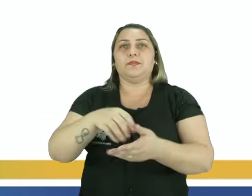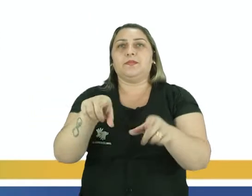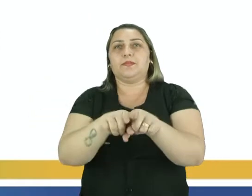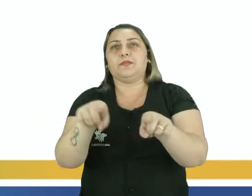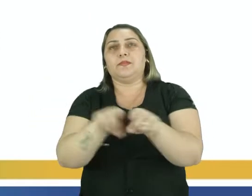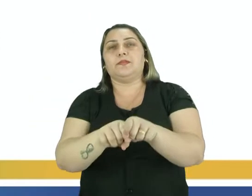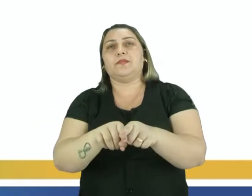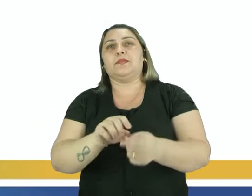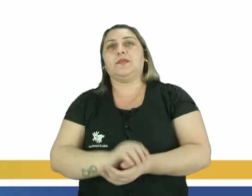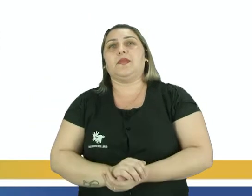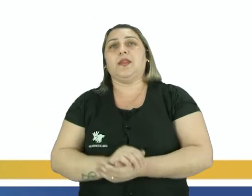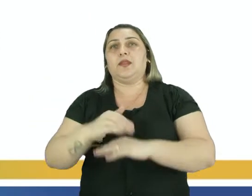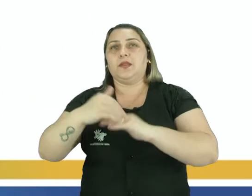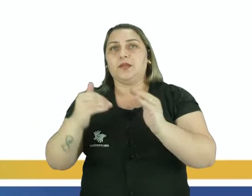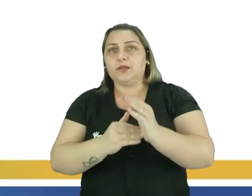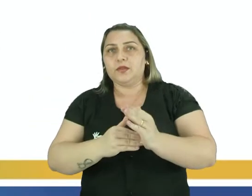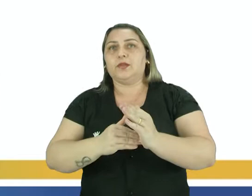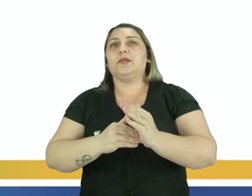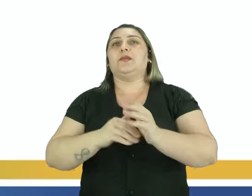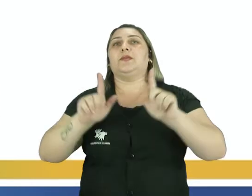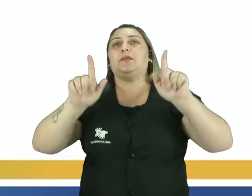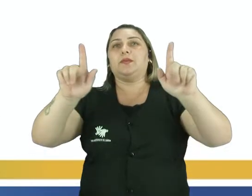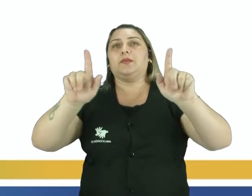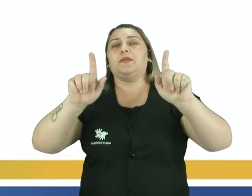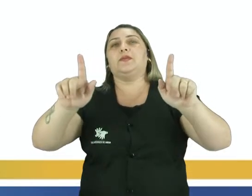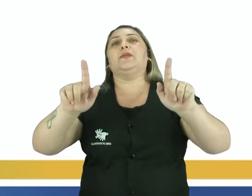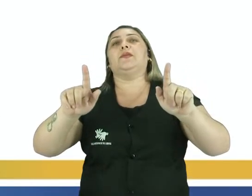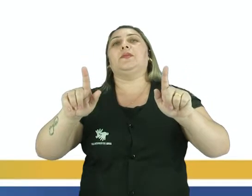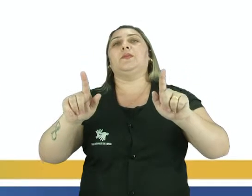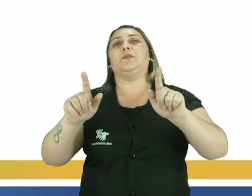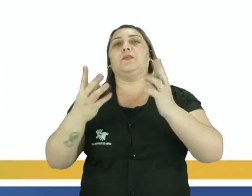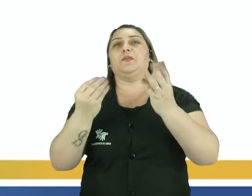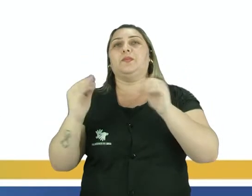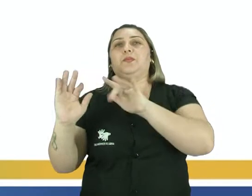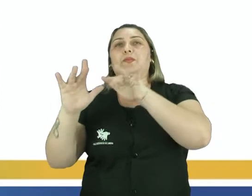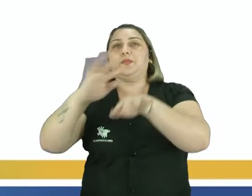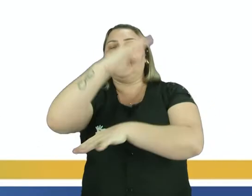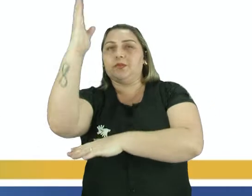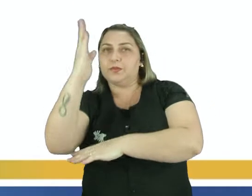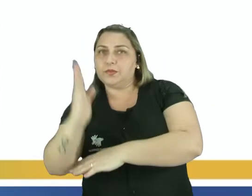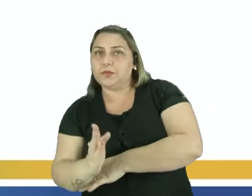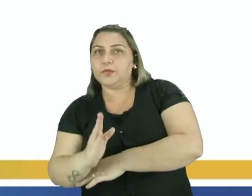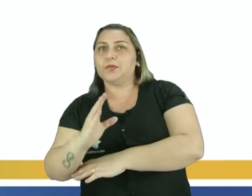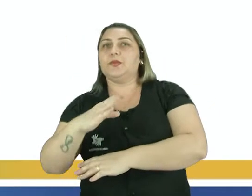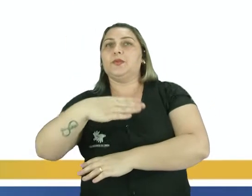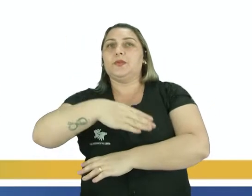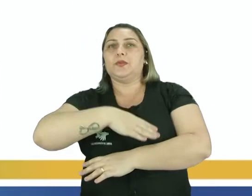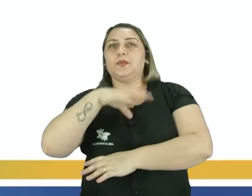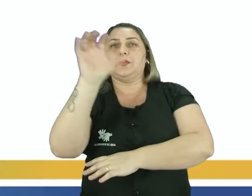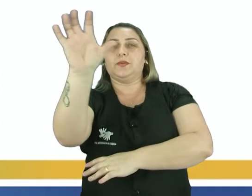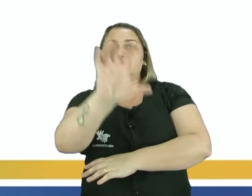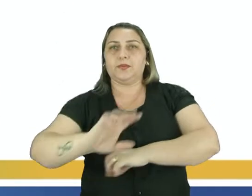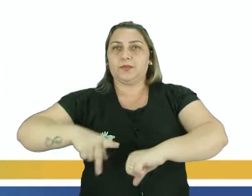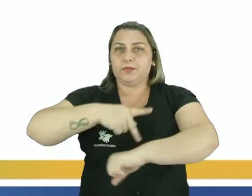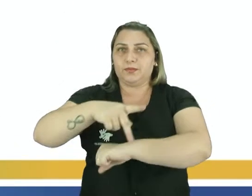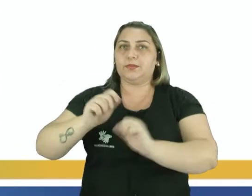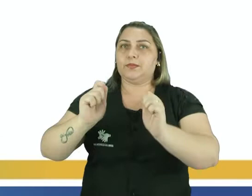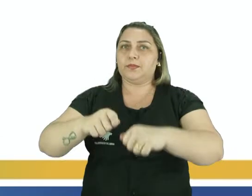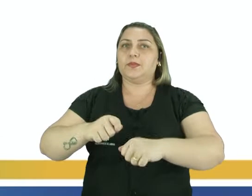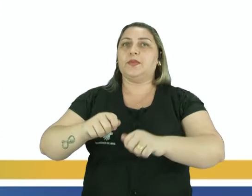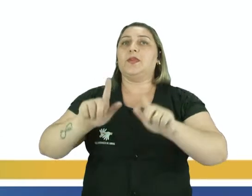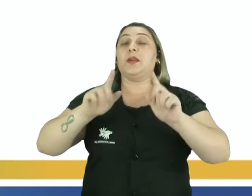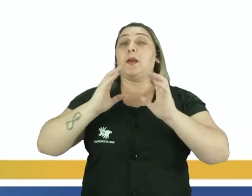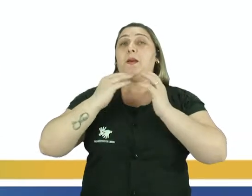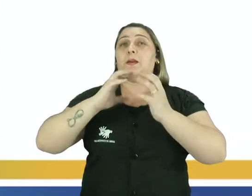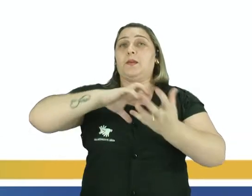Paulo, certo? Então, todos esses movimentos vão reunir pessoas no Brasil inteiro, em diversas cidades do país, para poder manifestar